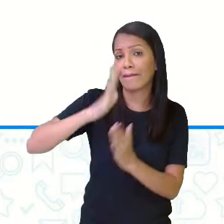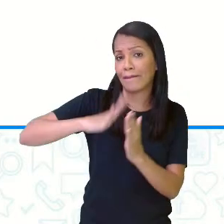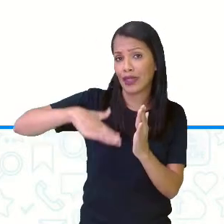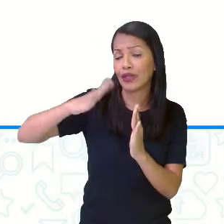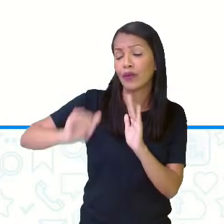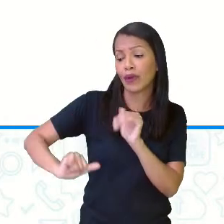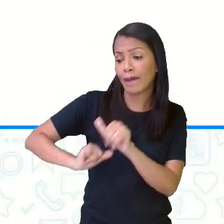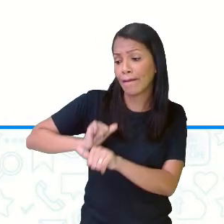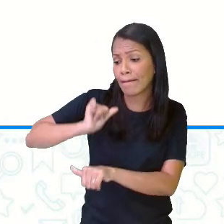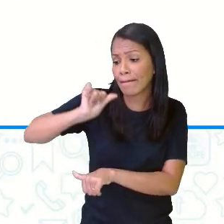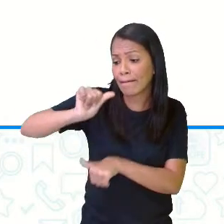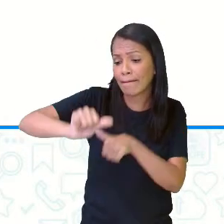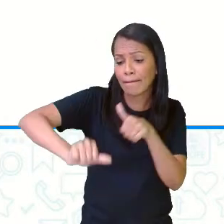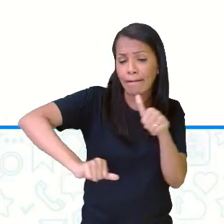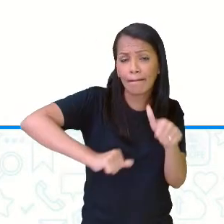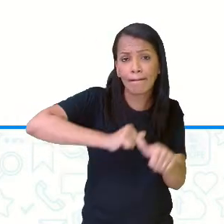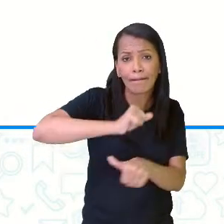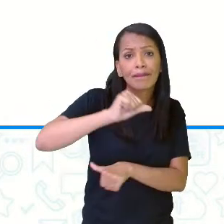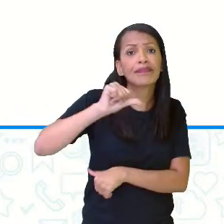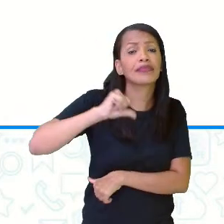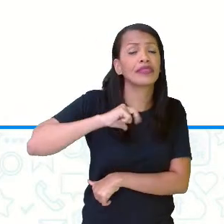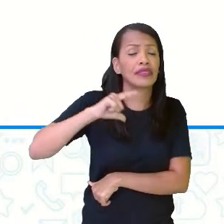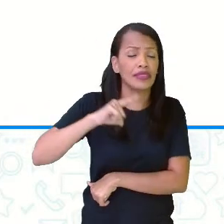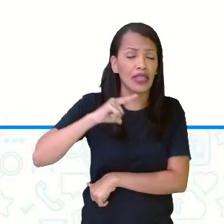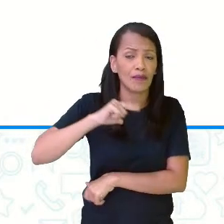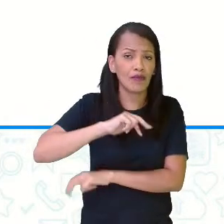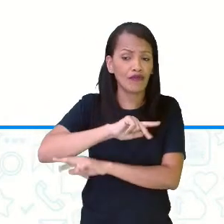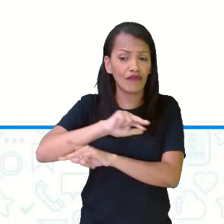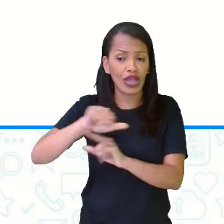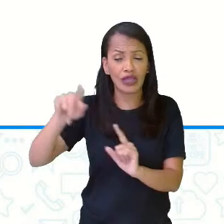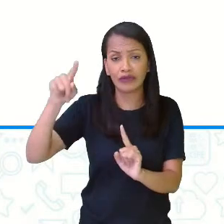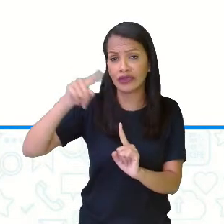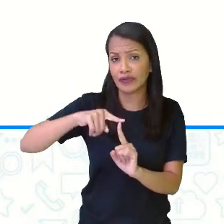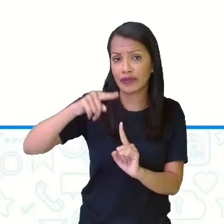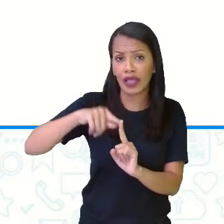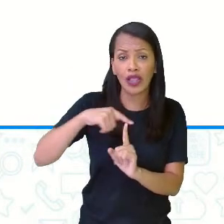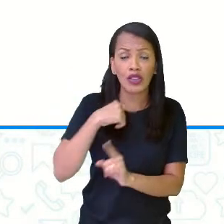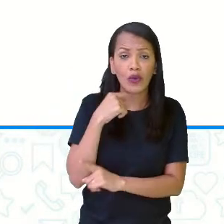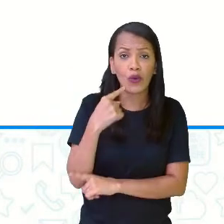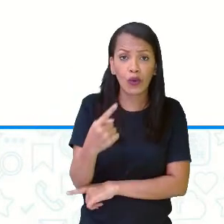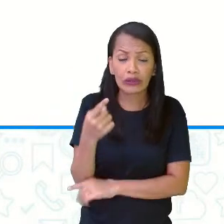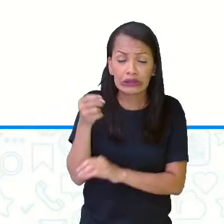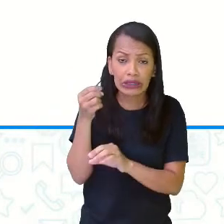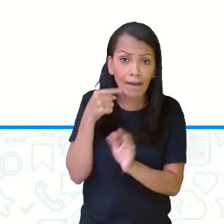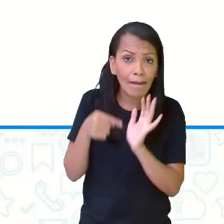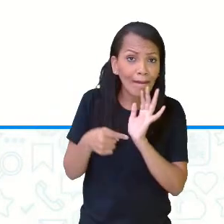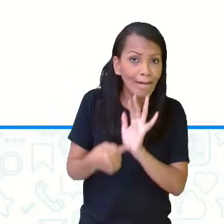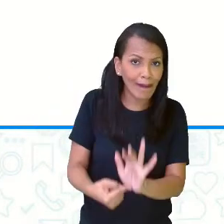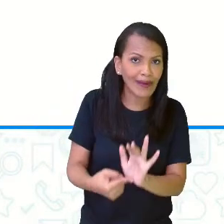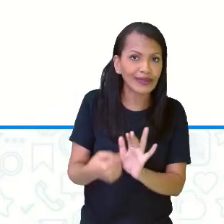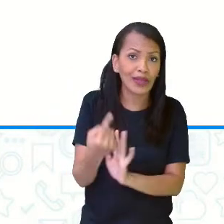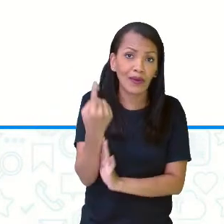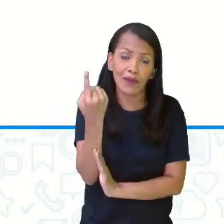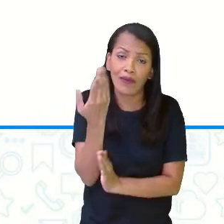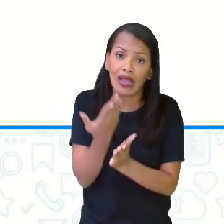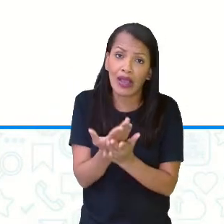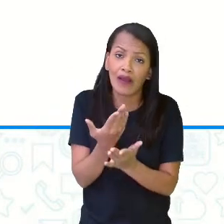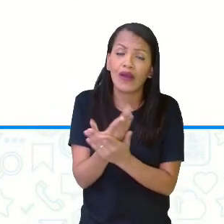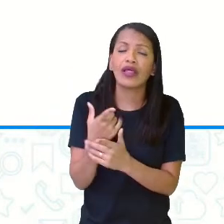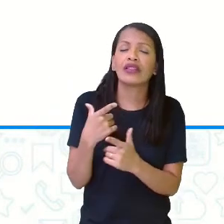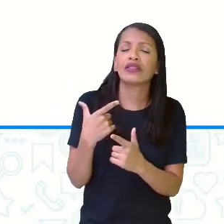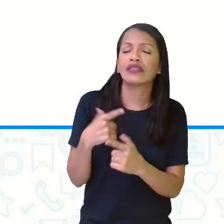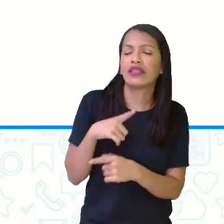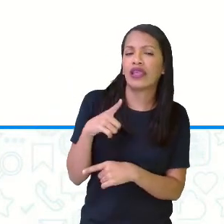temos diversos estilos que não daria para a gente ver numa aula só. Tem muita coisa que a gente pode estudar de acordo